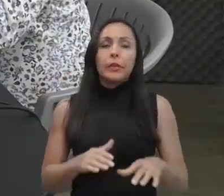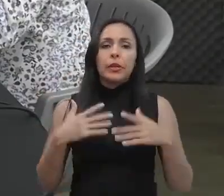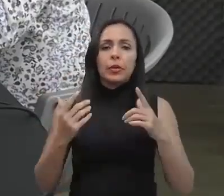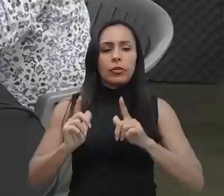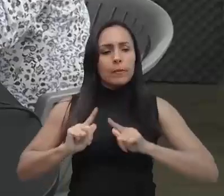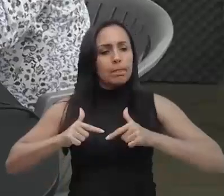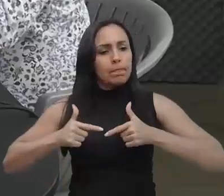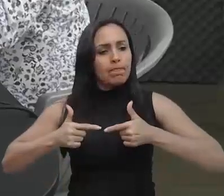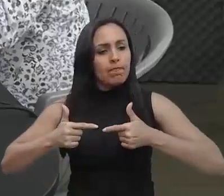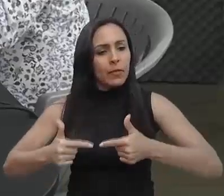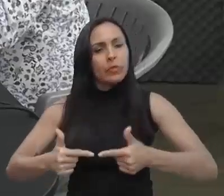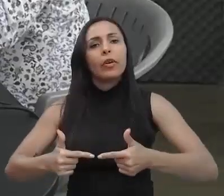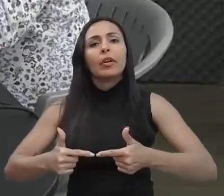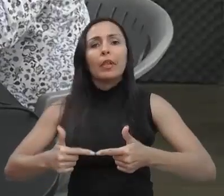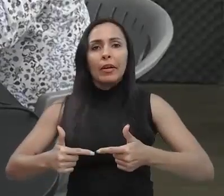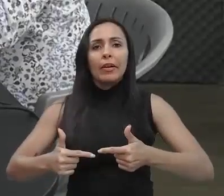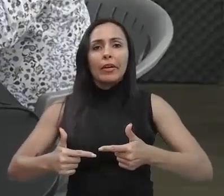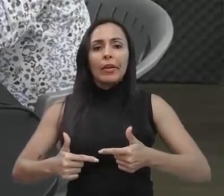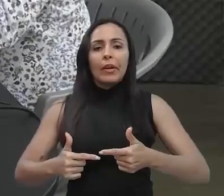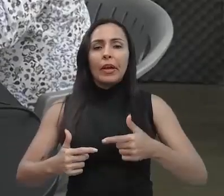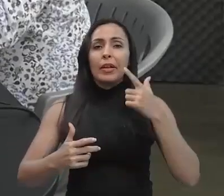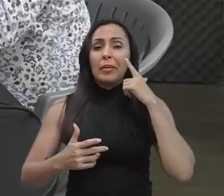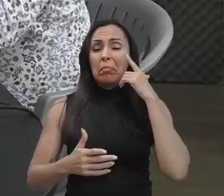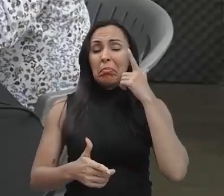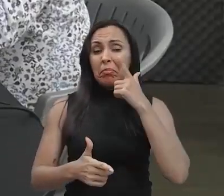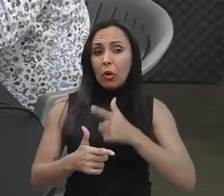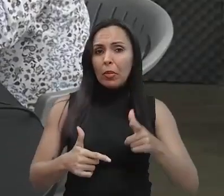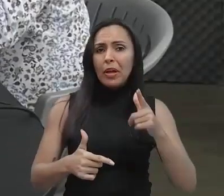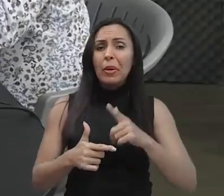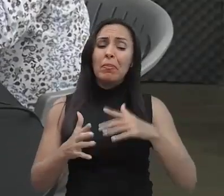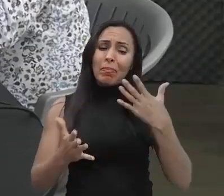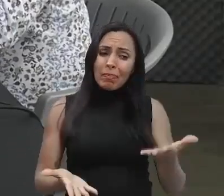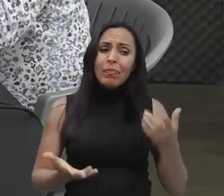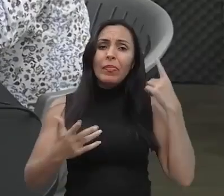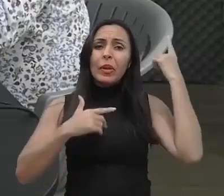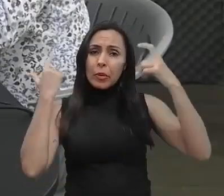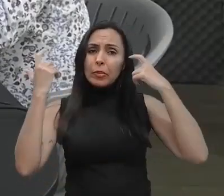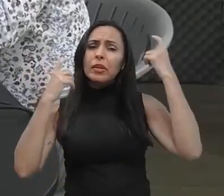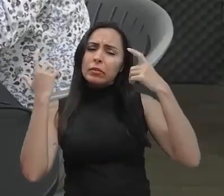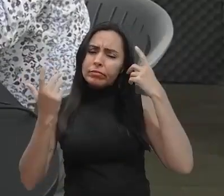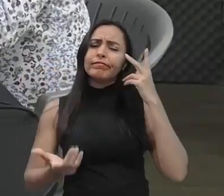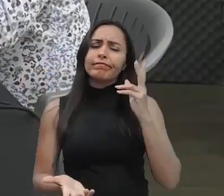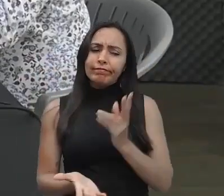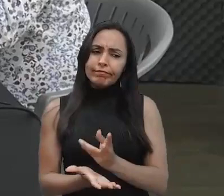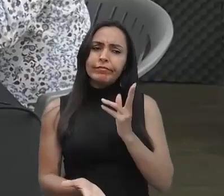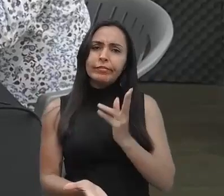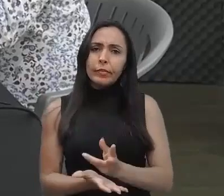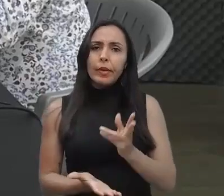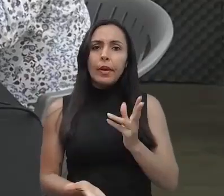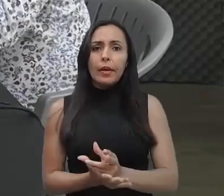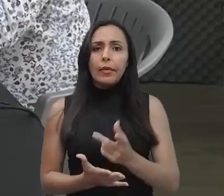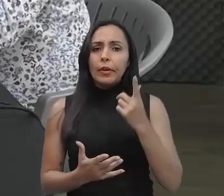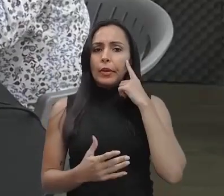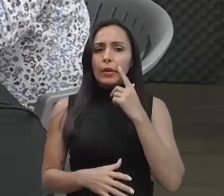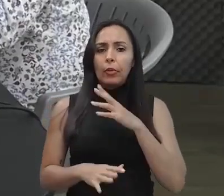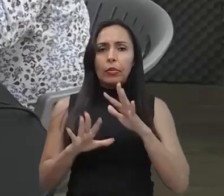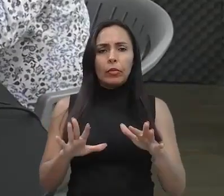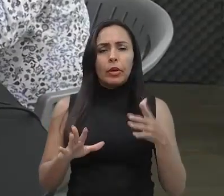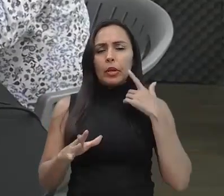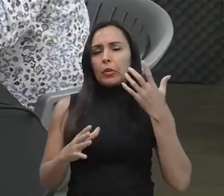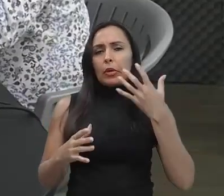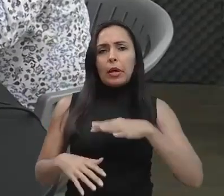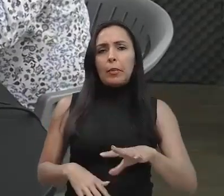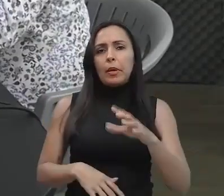esse esse caos com muita preocupação mesmo sabe a gente não quer manter o aluno da gente desinformado professor da